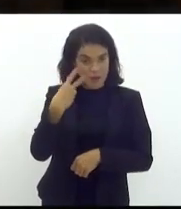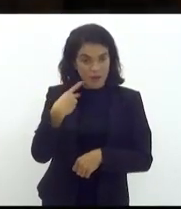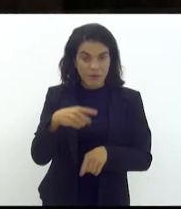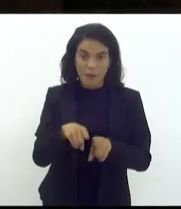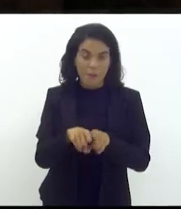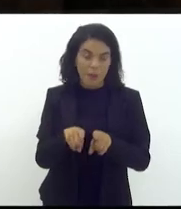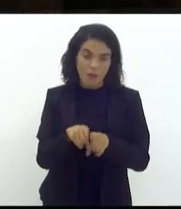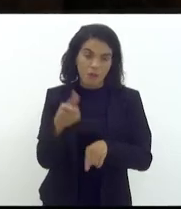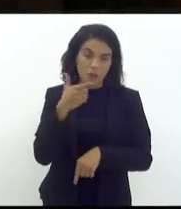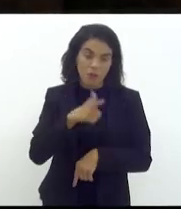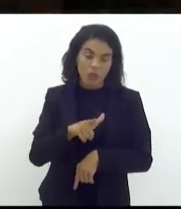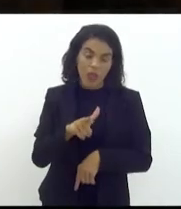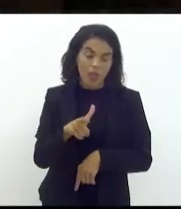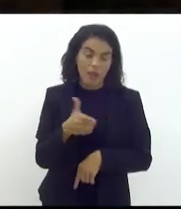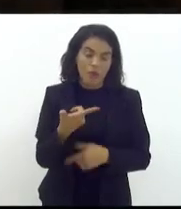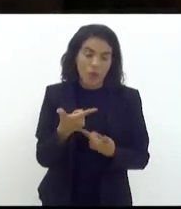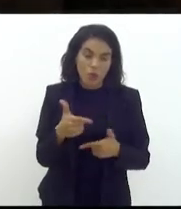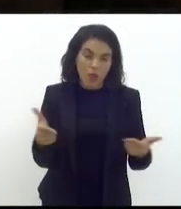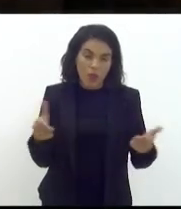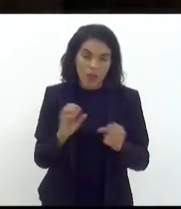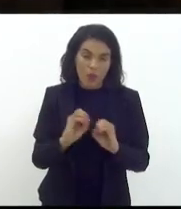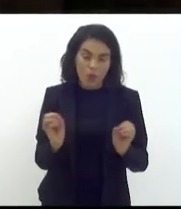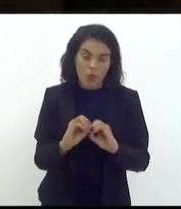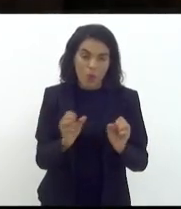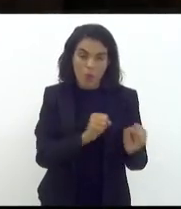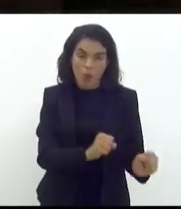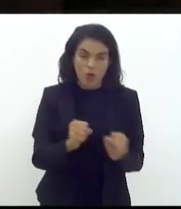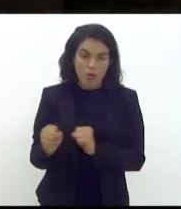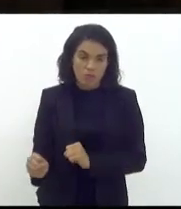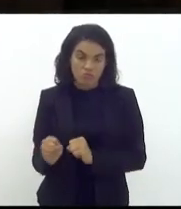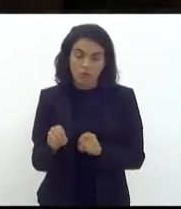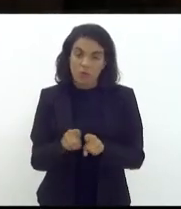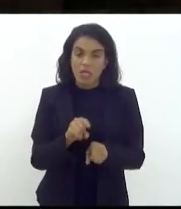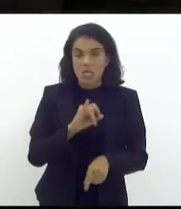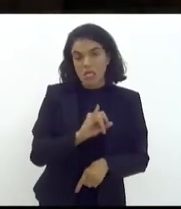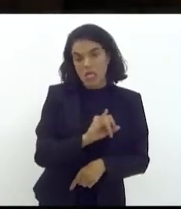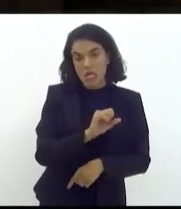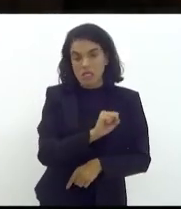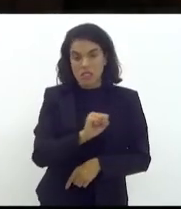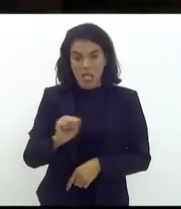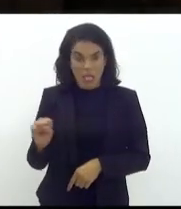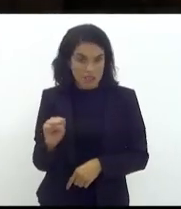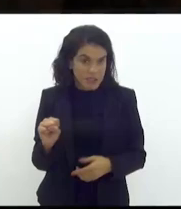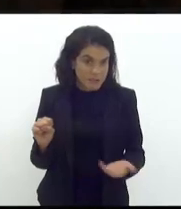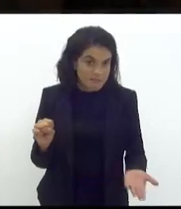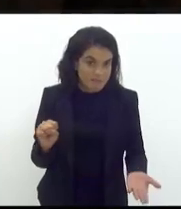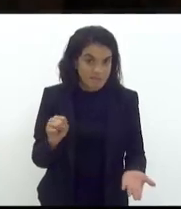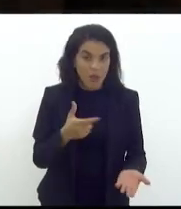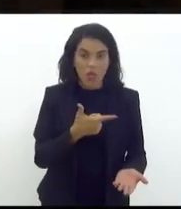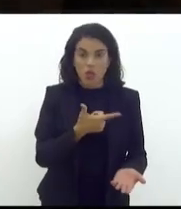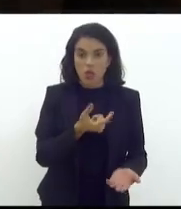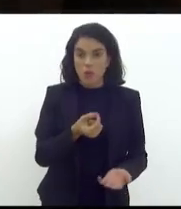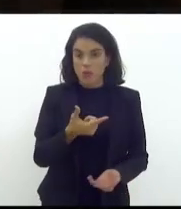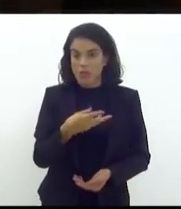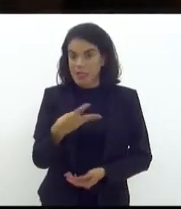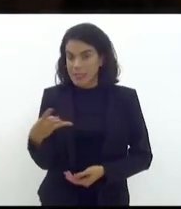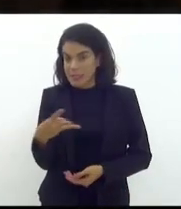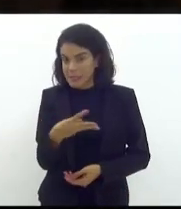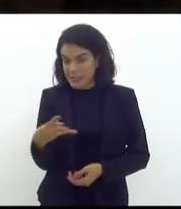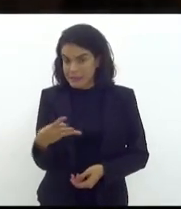legislaram mais e ss sobre SS que também estará extinto em 2033